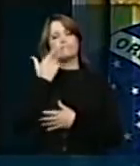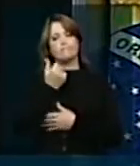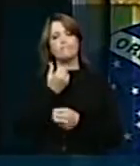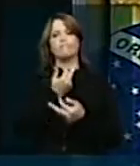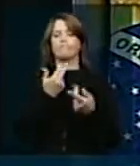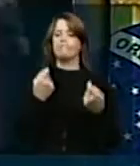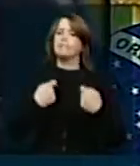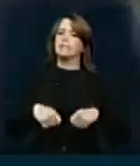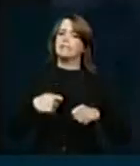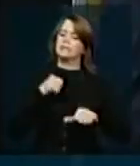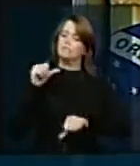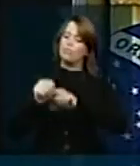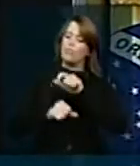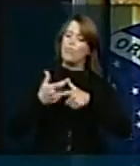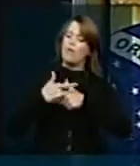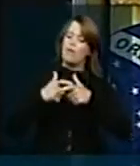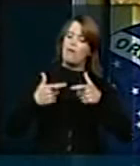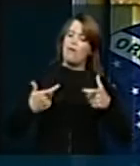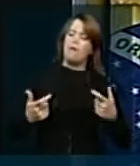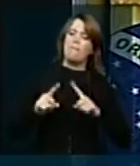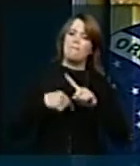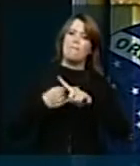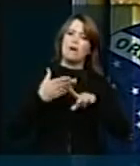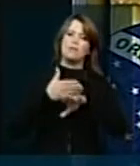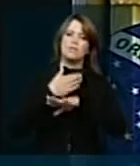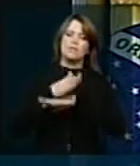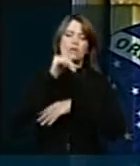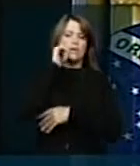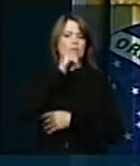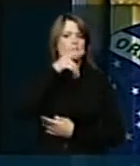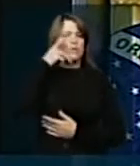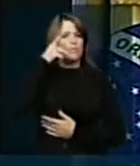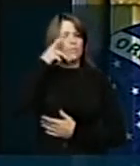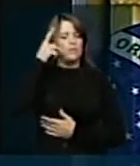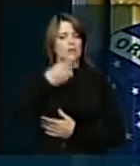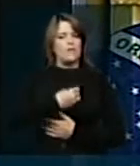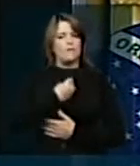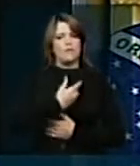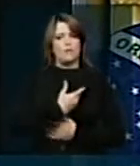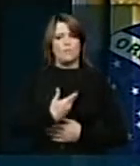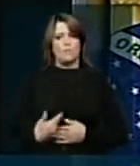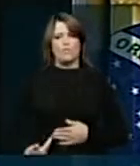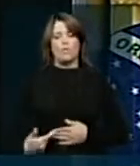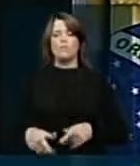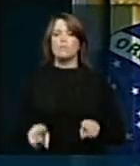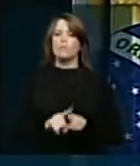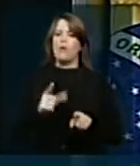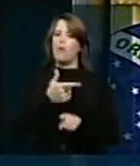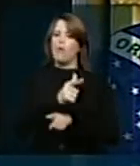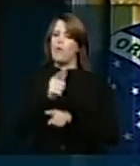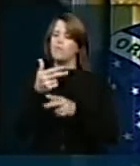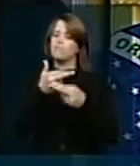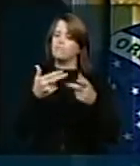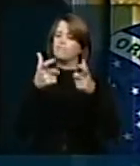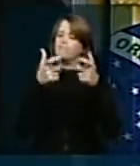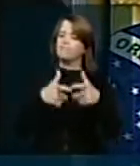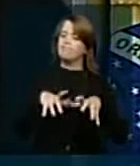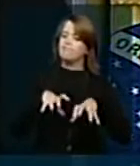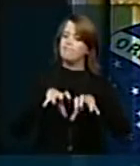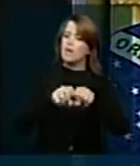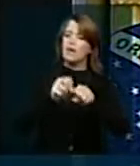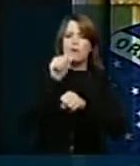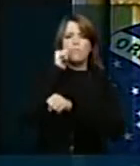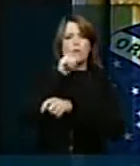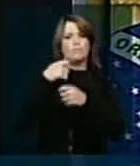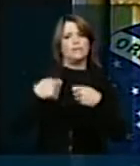ser necessário ampliar a participação das mulheres na política e em outros importantes setores da